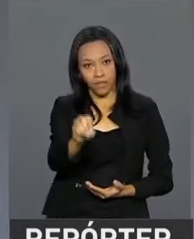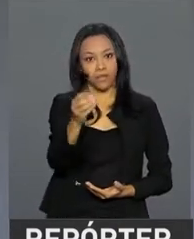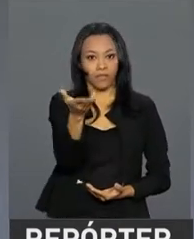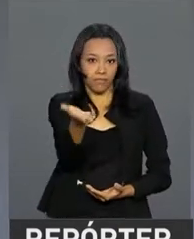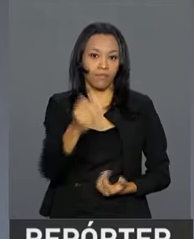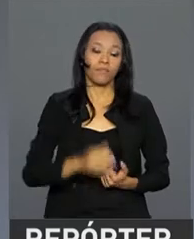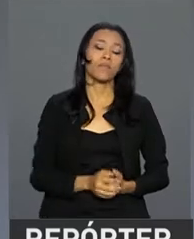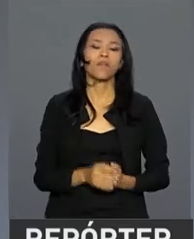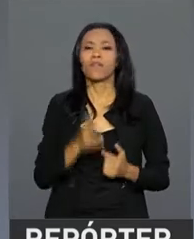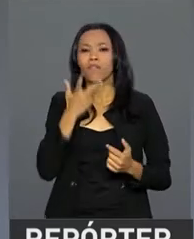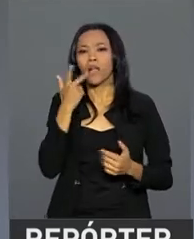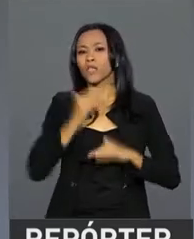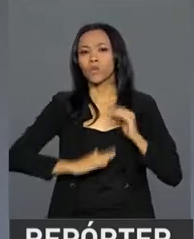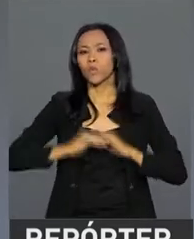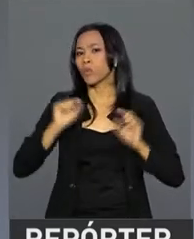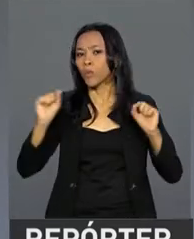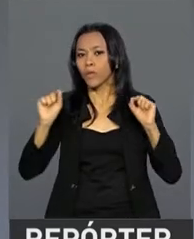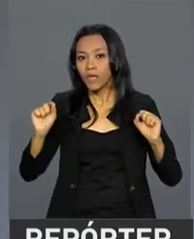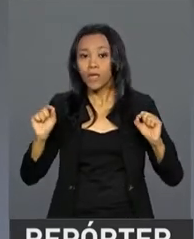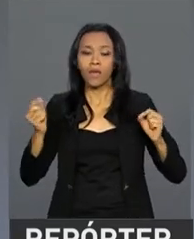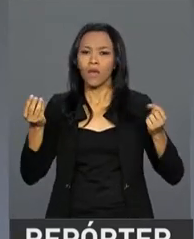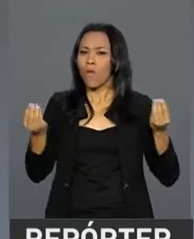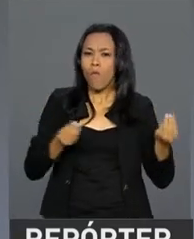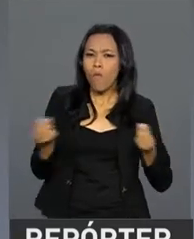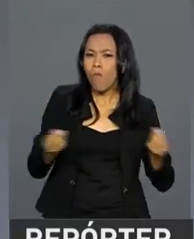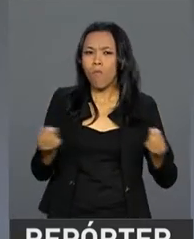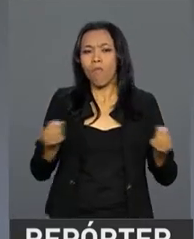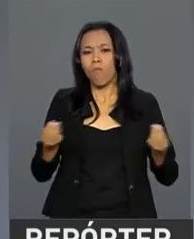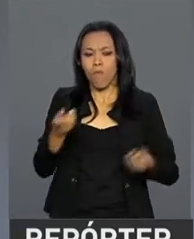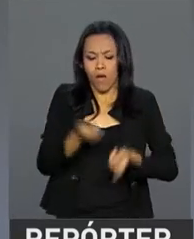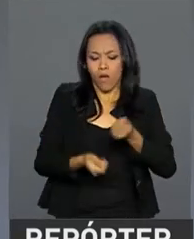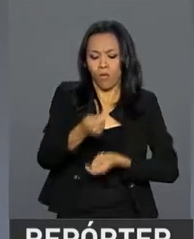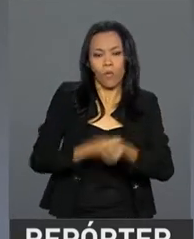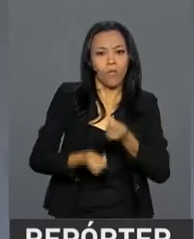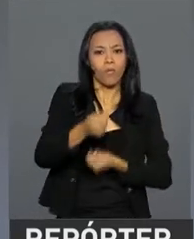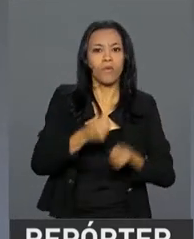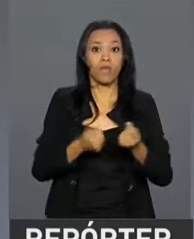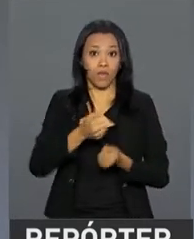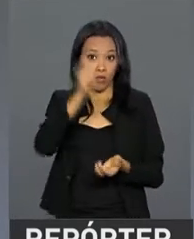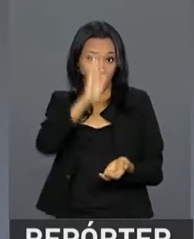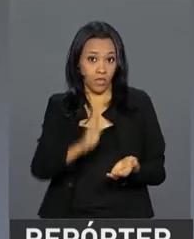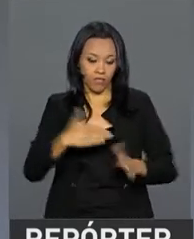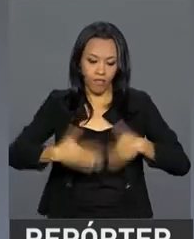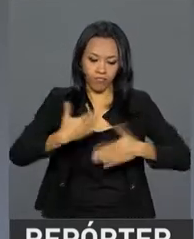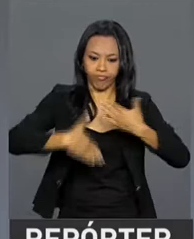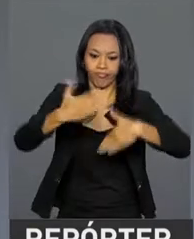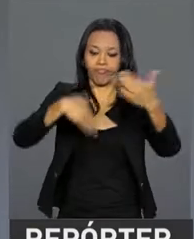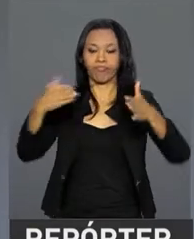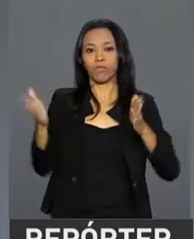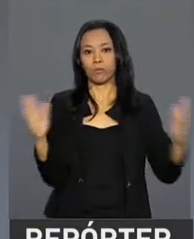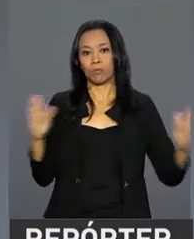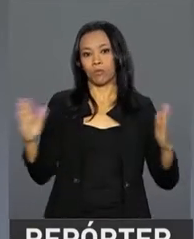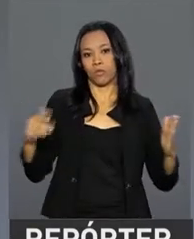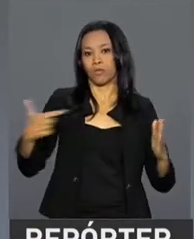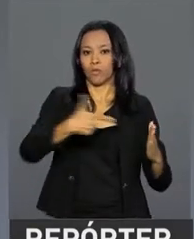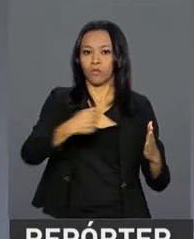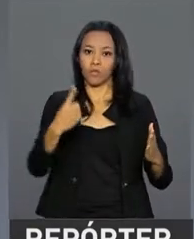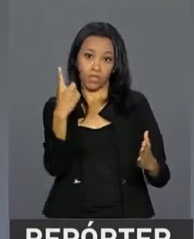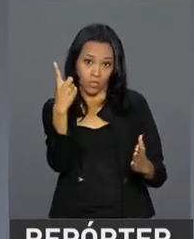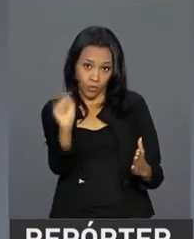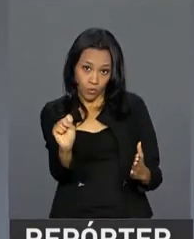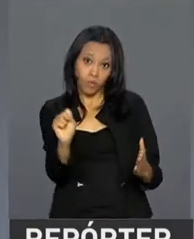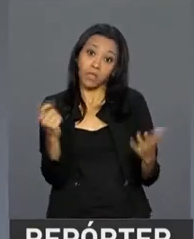Kanzuki, para falar então sobre a previsão de crescimento da economia brasileira em 2018. Portanto, eles devem falar aí sobre